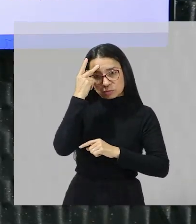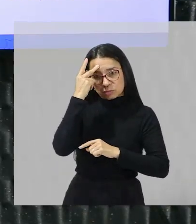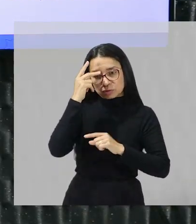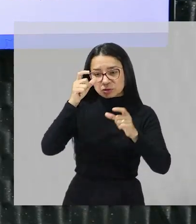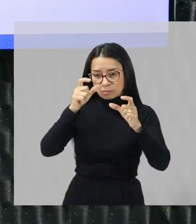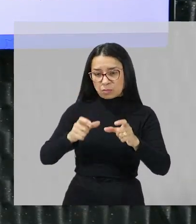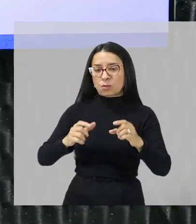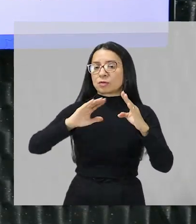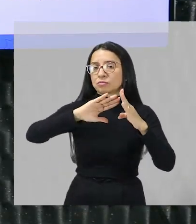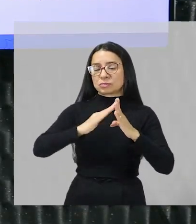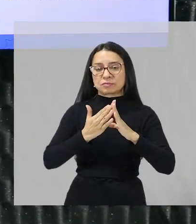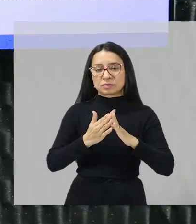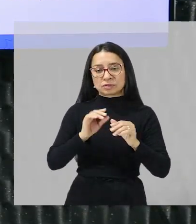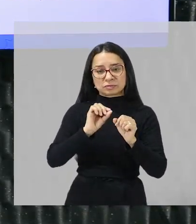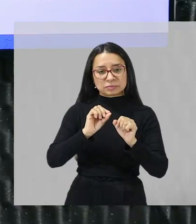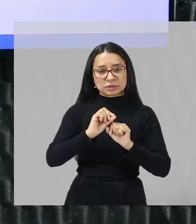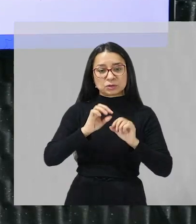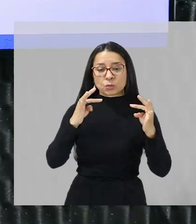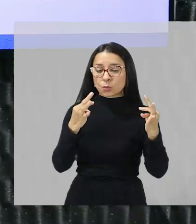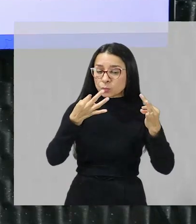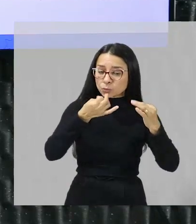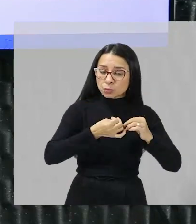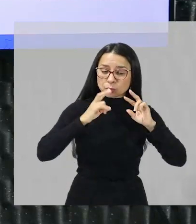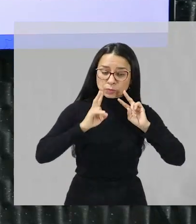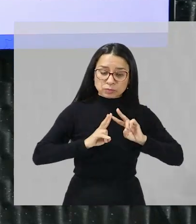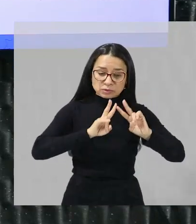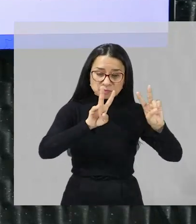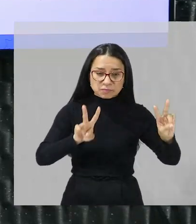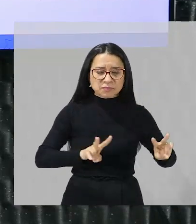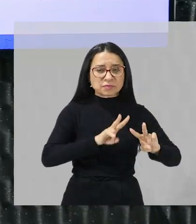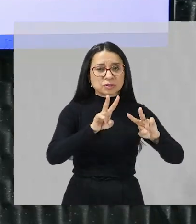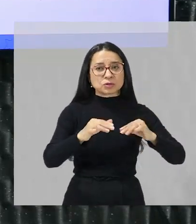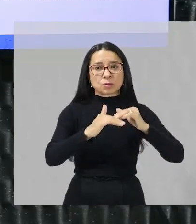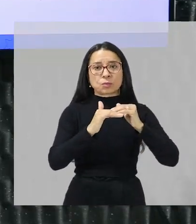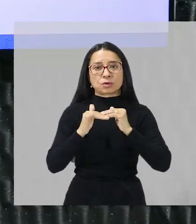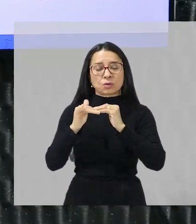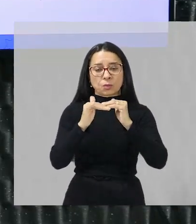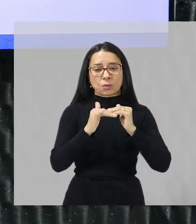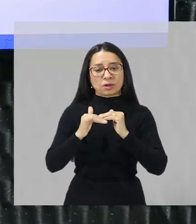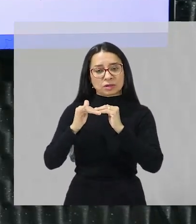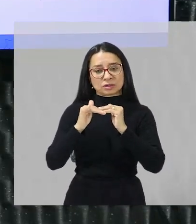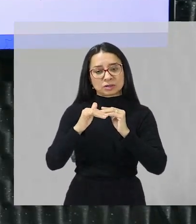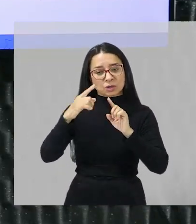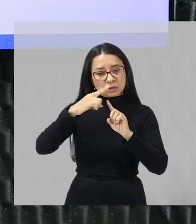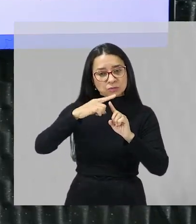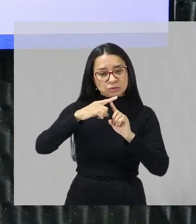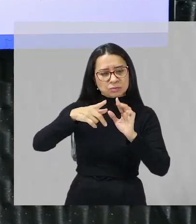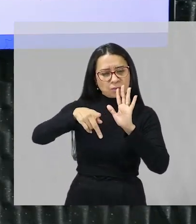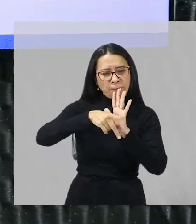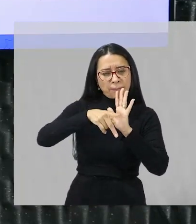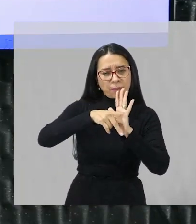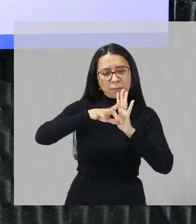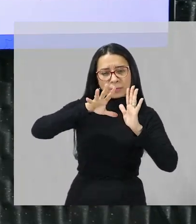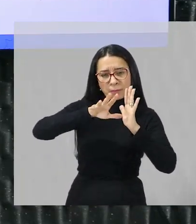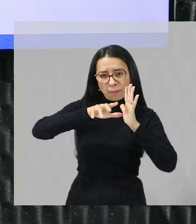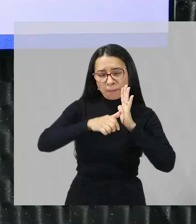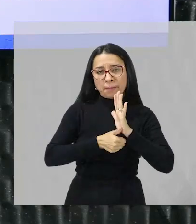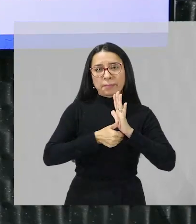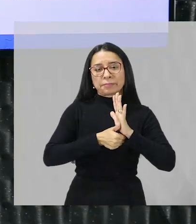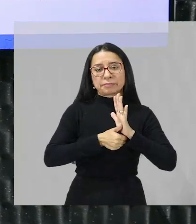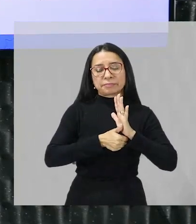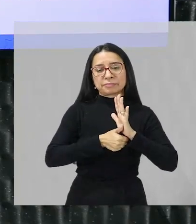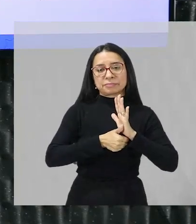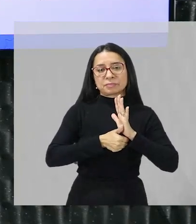travestis e transexuais. Ou querem conhecer pessoas que sejam, por conta de dúvidas que esses jovens têm quanto à